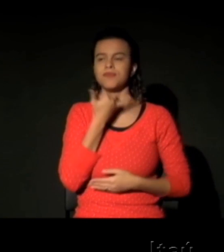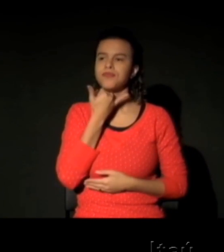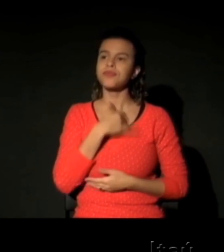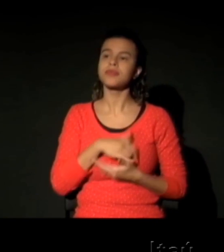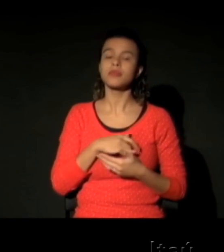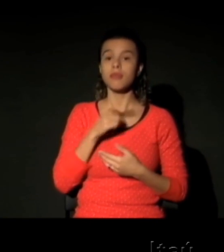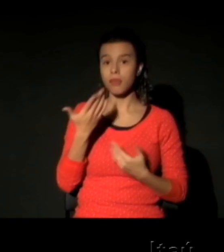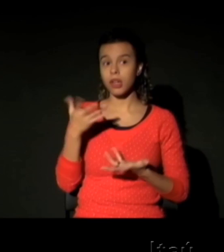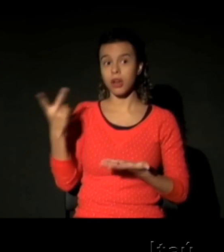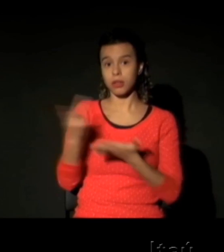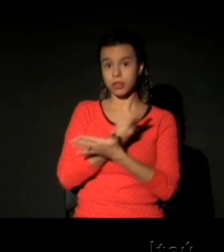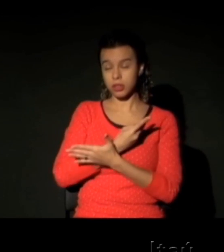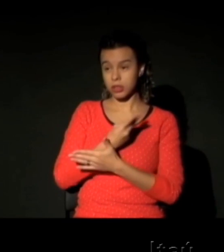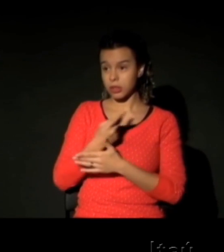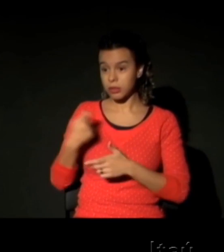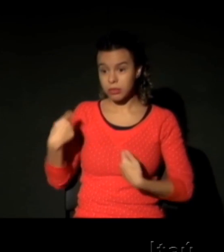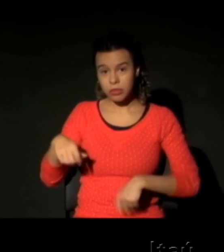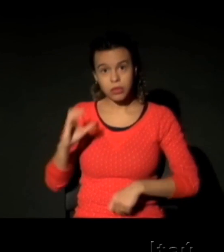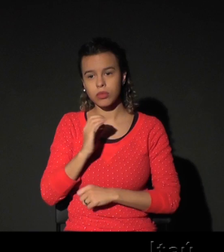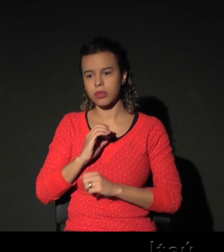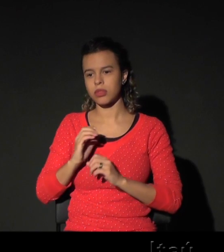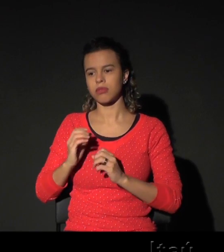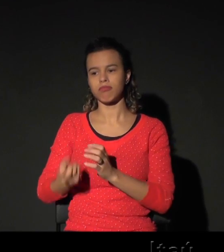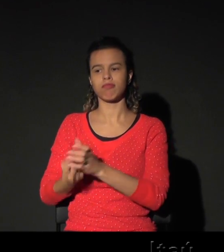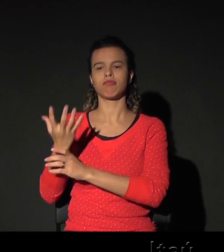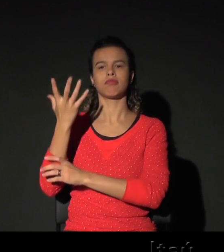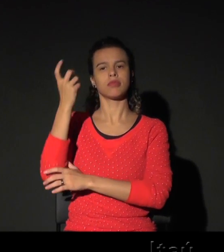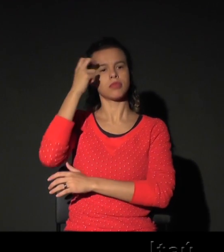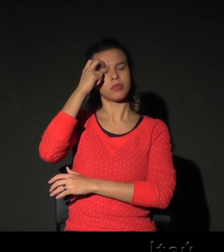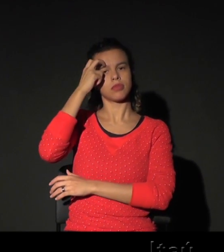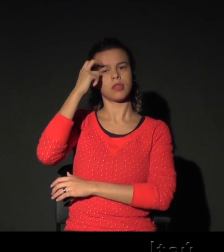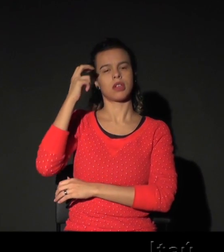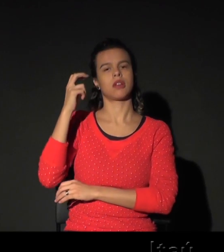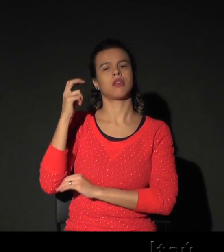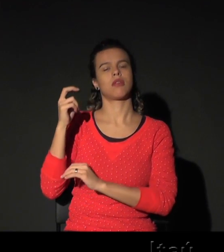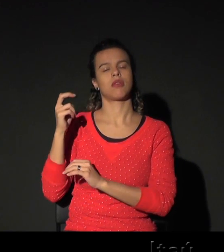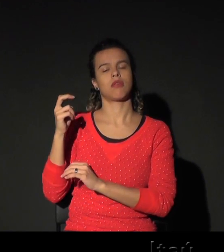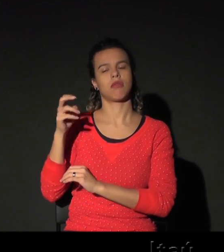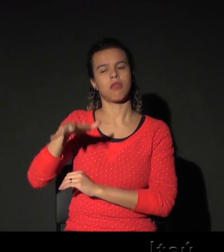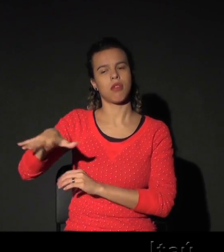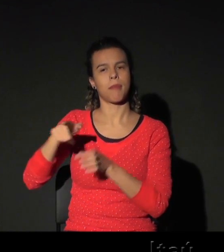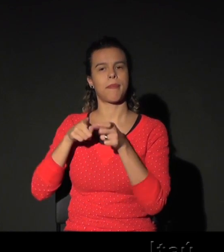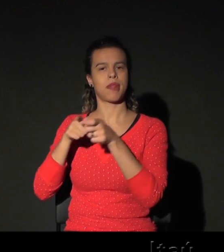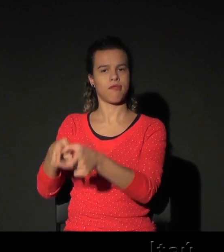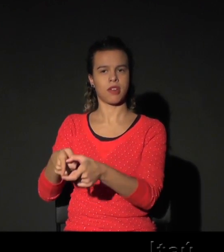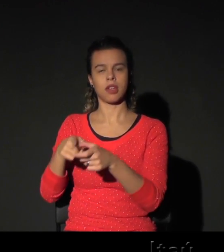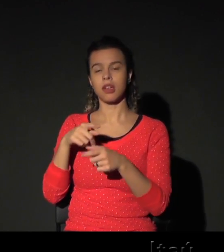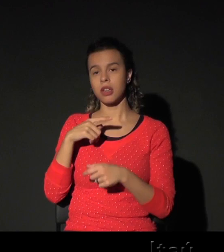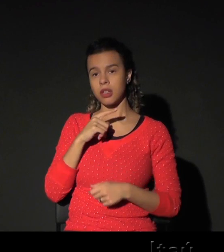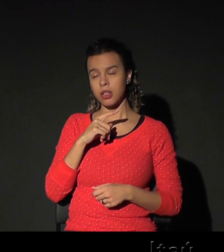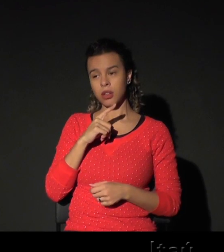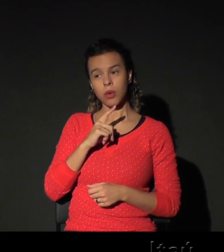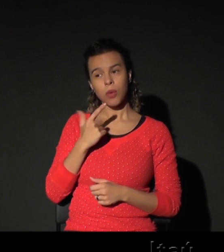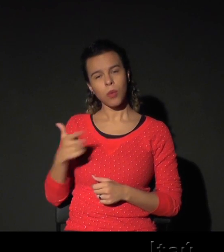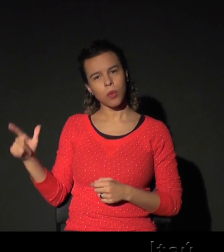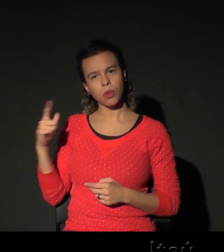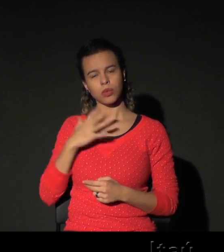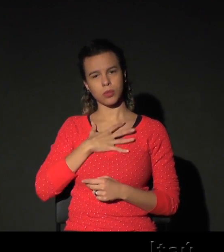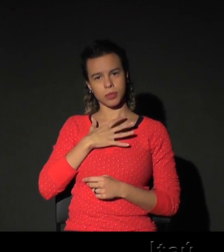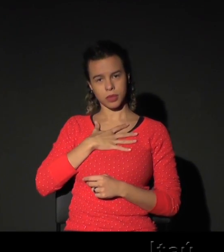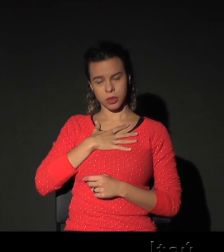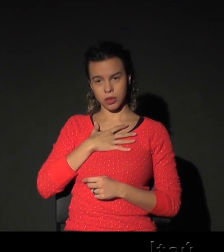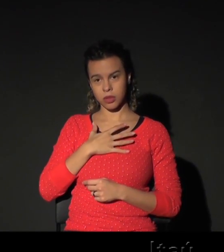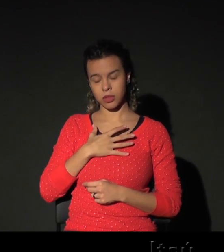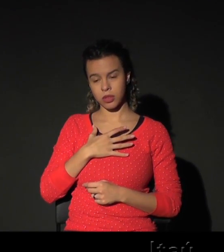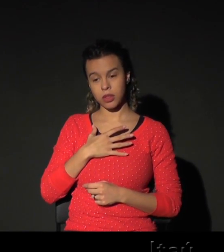nesses fenômenos nessa emergência de uma cultura periférica E aí um outro momento importantíssimo de conversão particular meu para